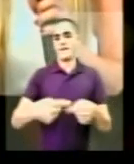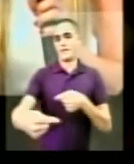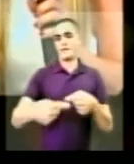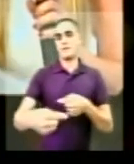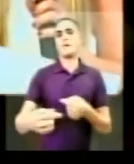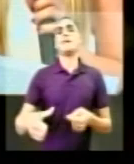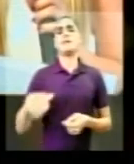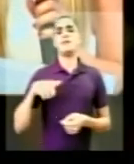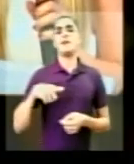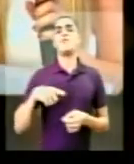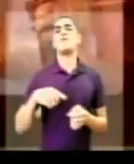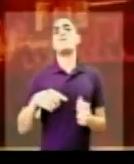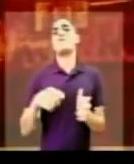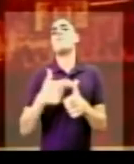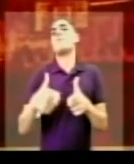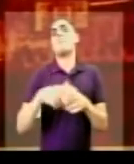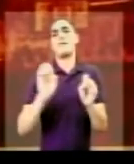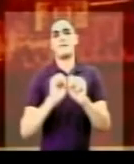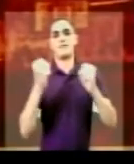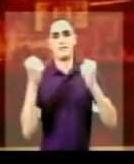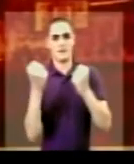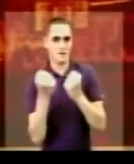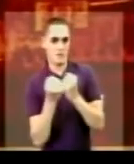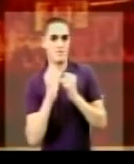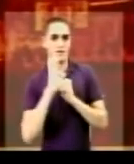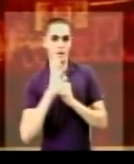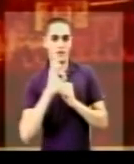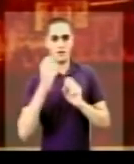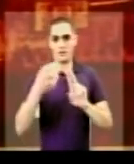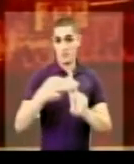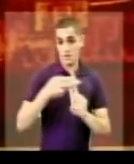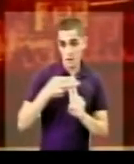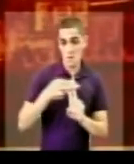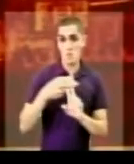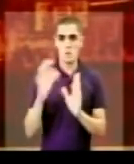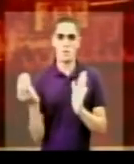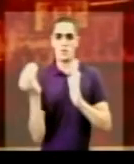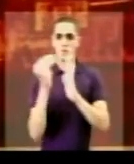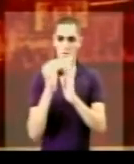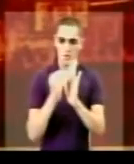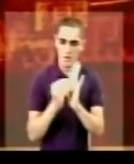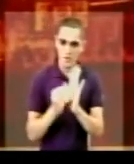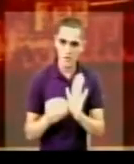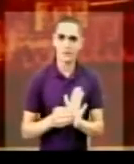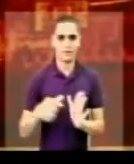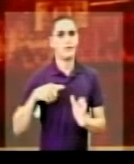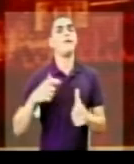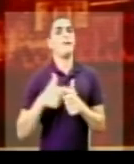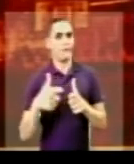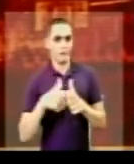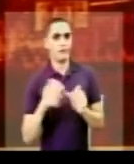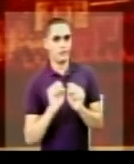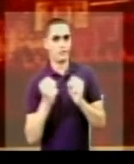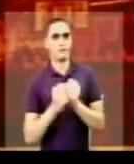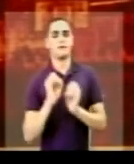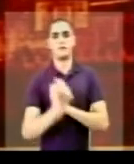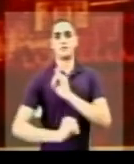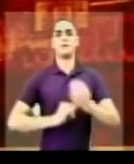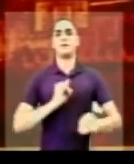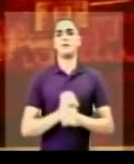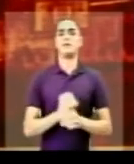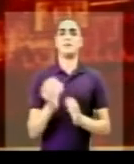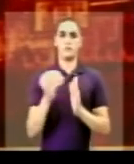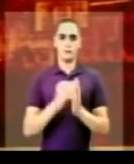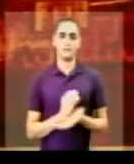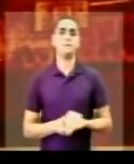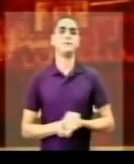sistema ESUS, que é o sistema que nós colocamos os dados, são notificados os dados de casos leves, certo?